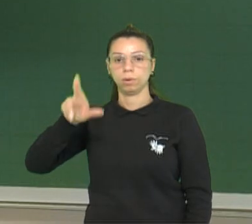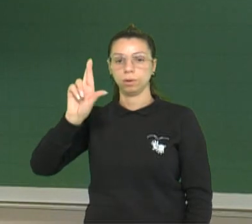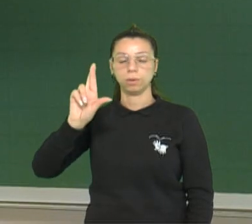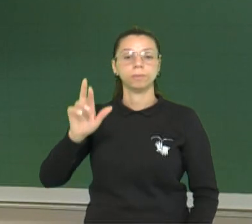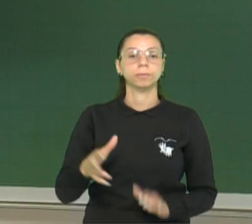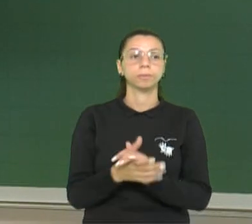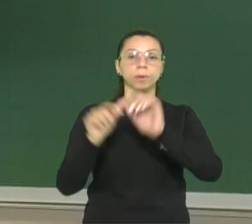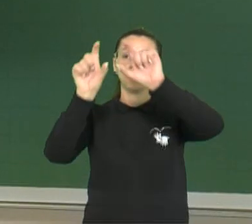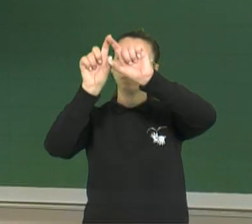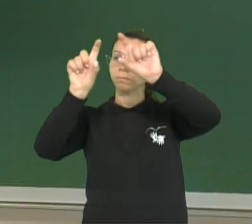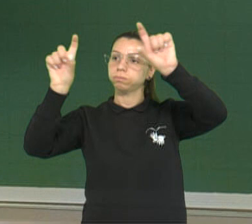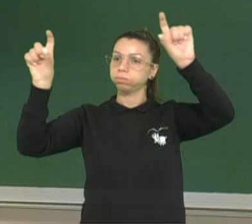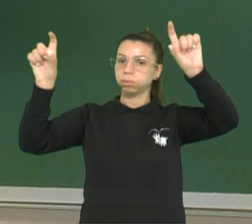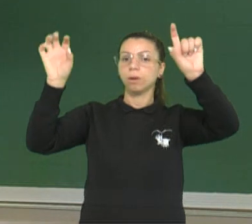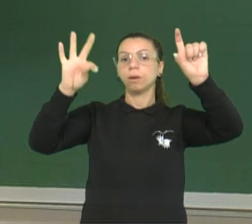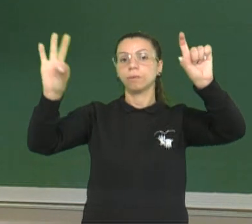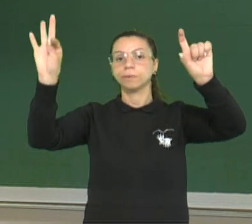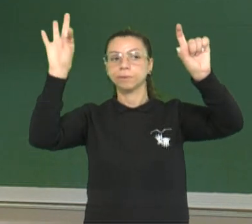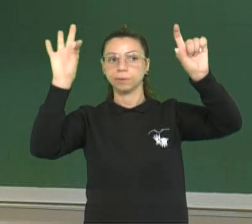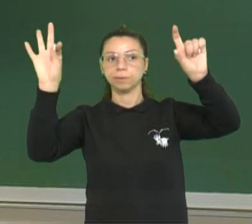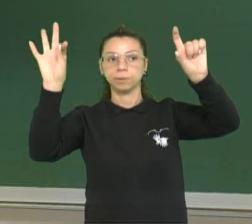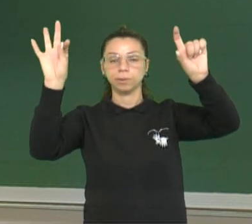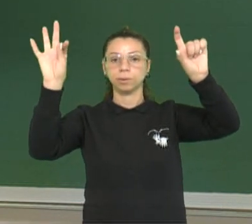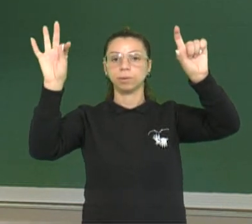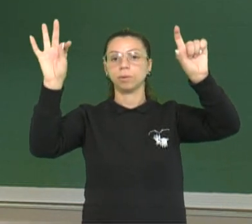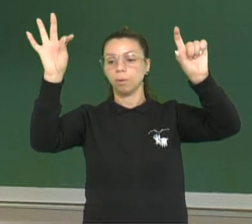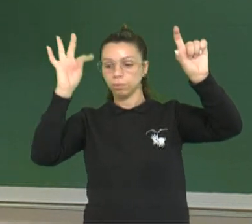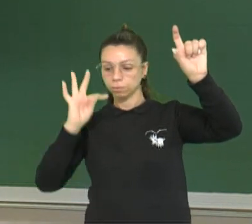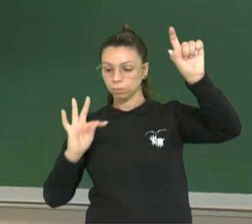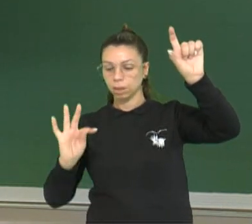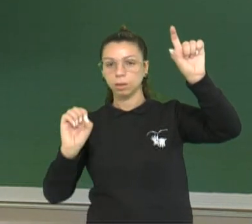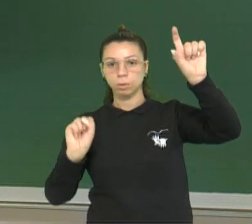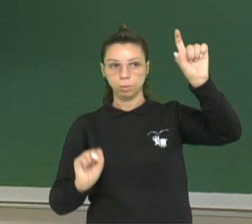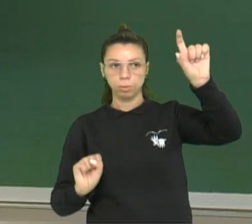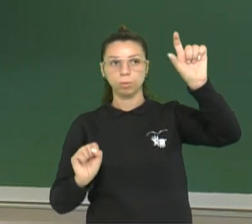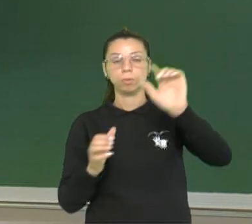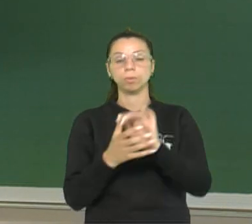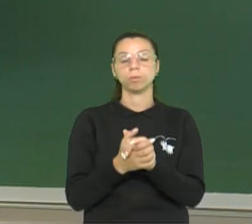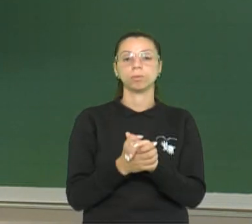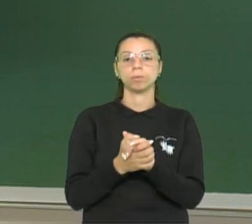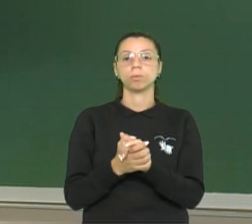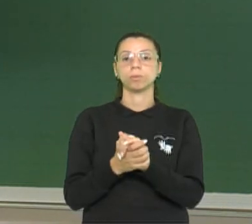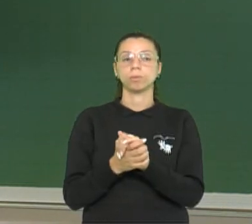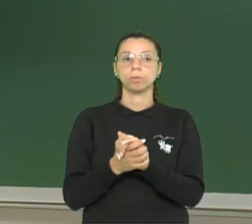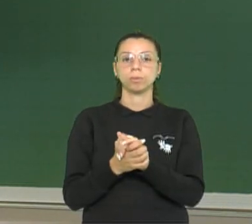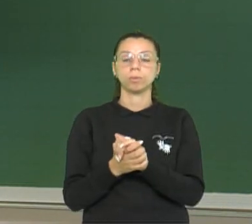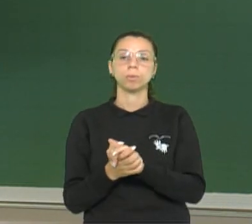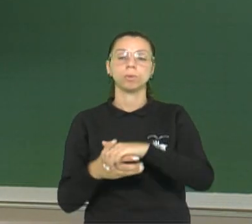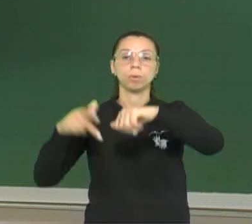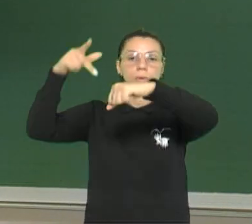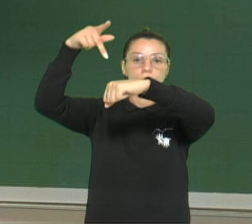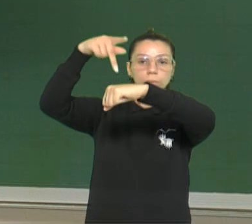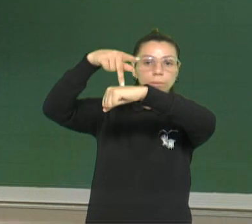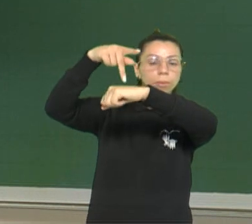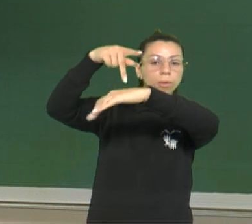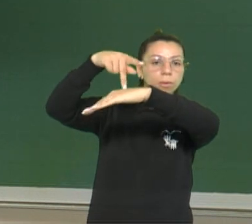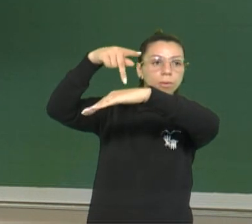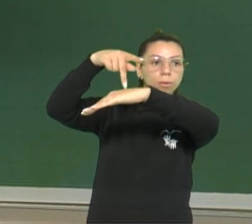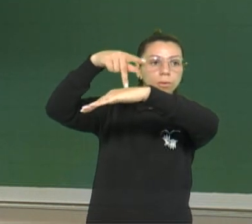as áreas temperadas, que pode ser temperada norte ou temperada sul, e as áreas polares, que pode ser